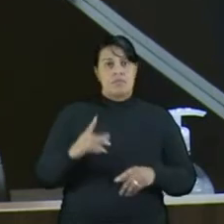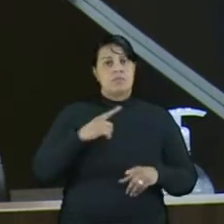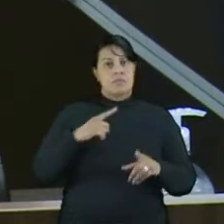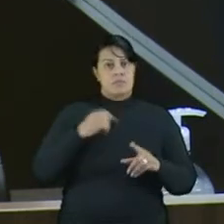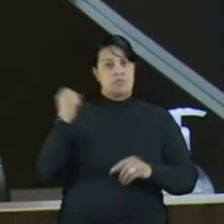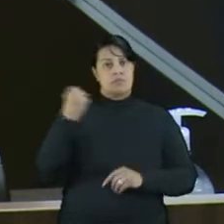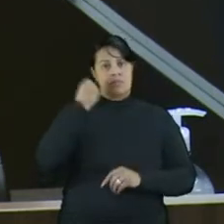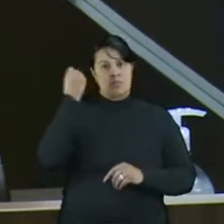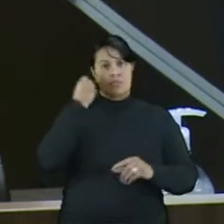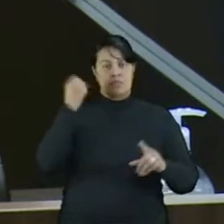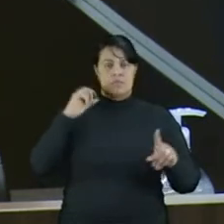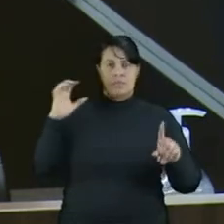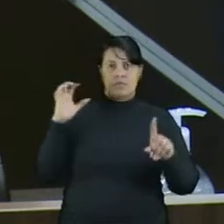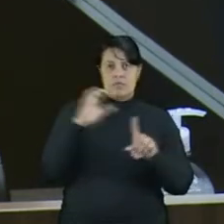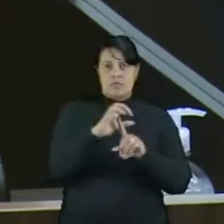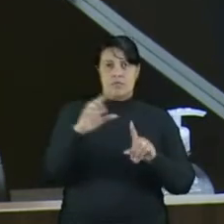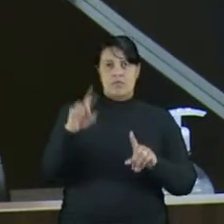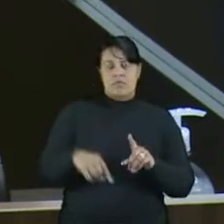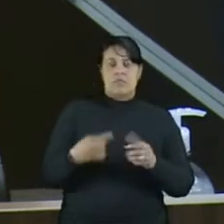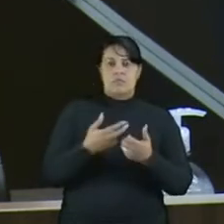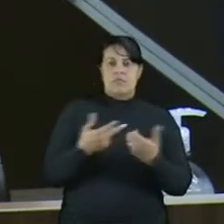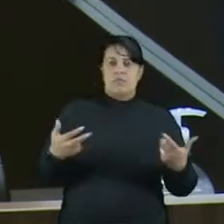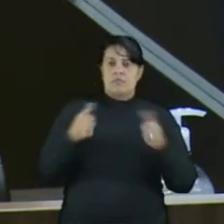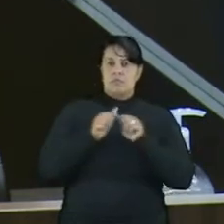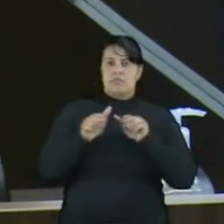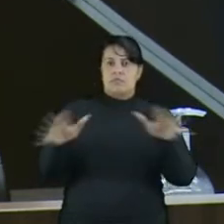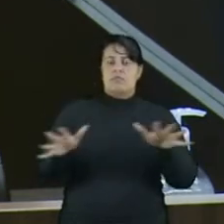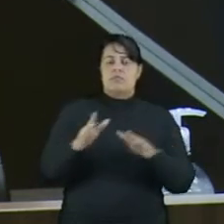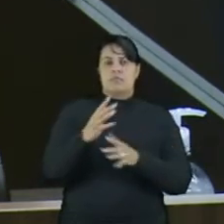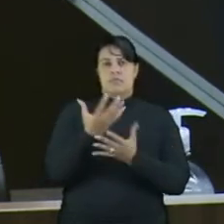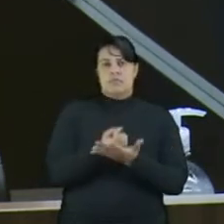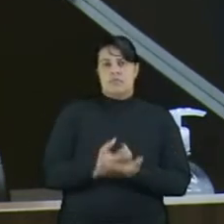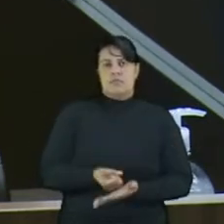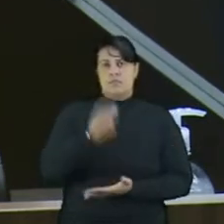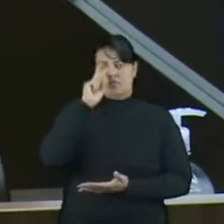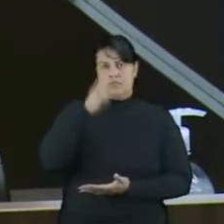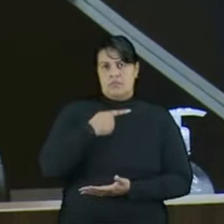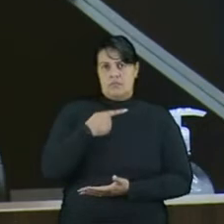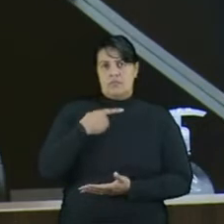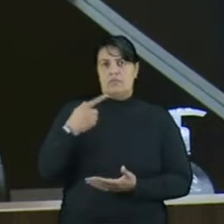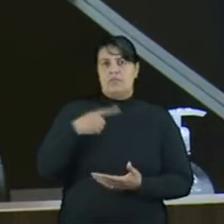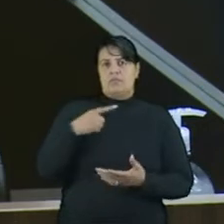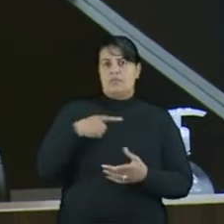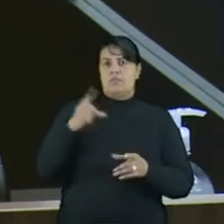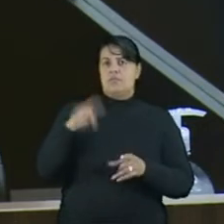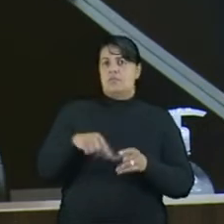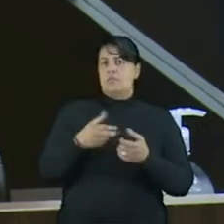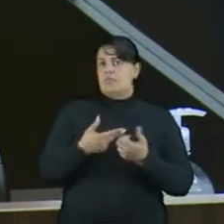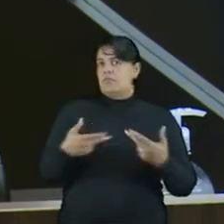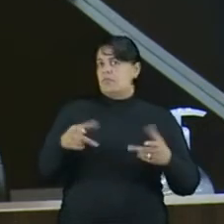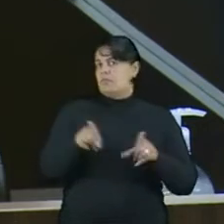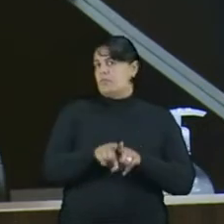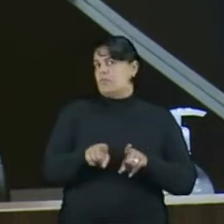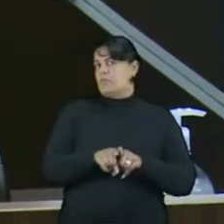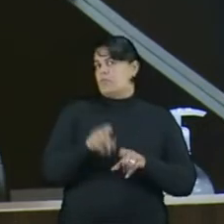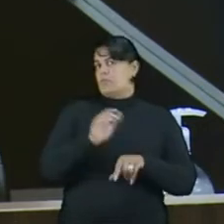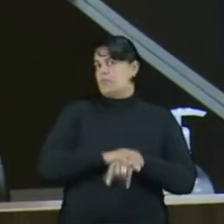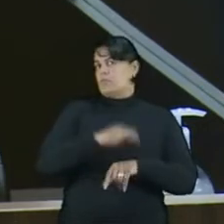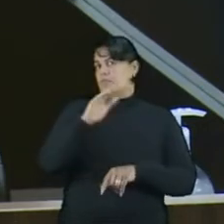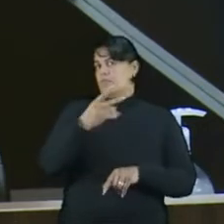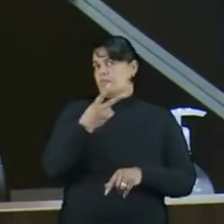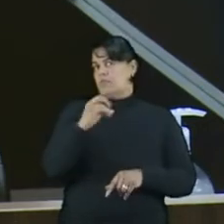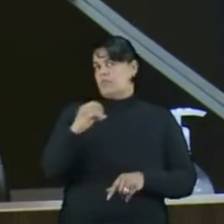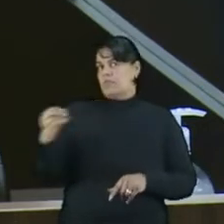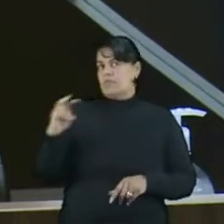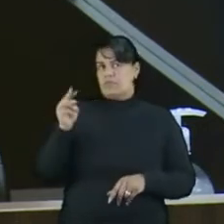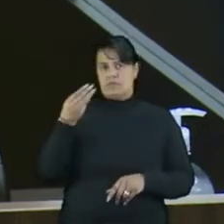que resultaram no vazamento de dados pessoais. Pode-se destacar a divulgação pela imprensa do vazamento de dados de mais de 200 milhões de